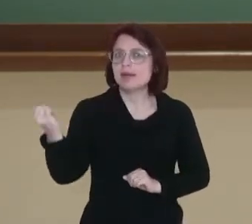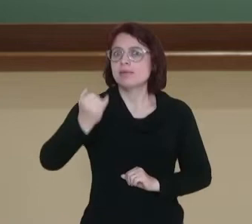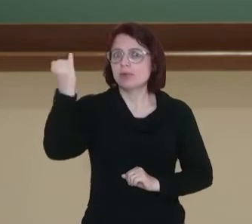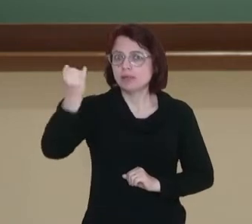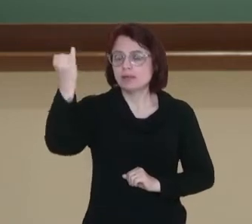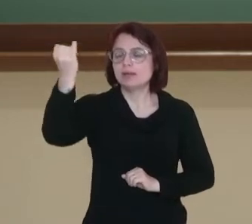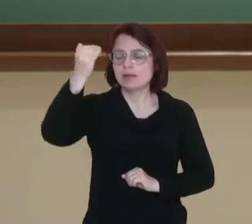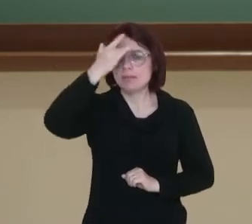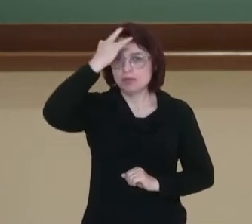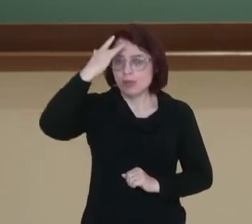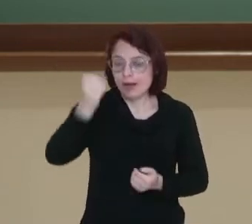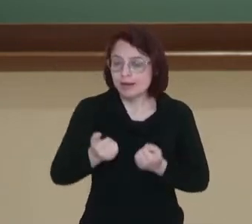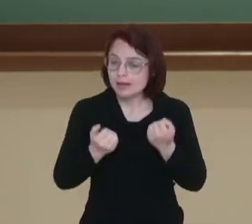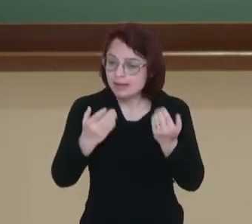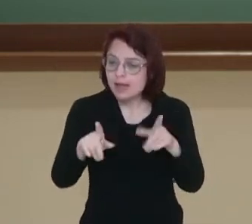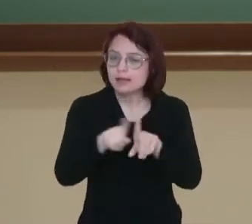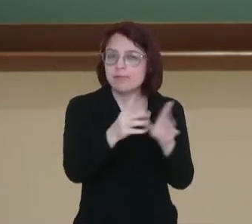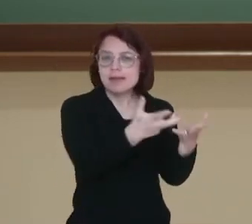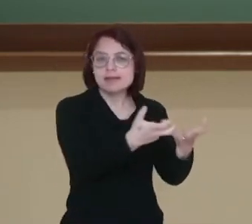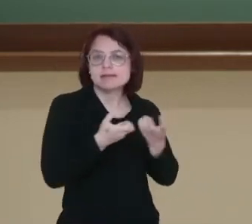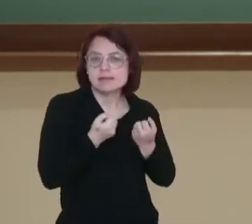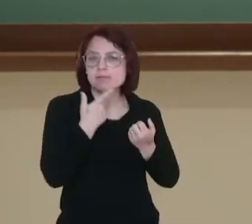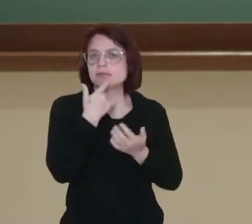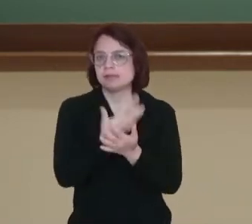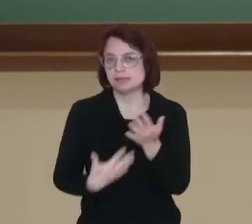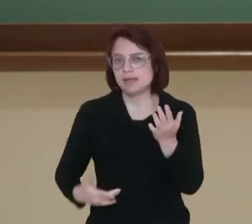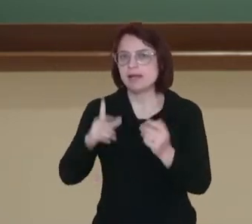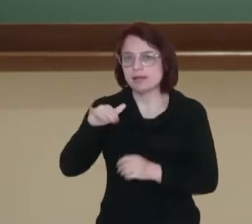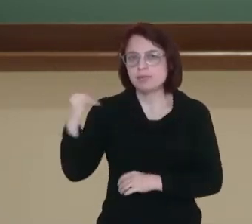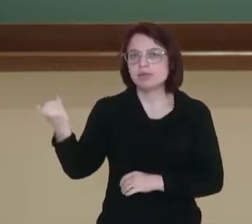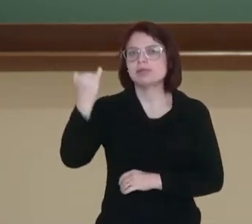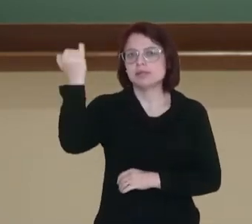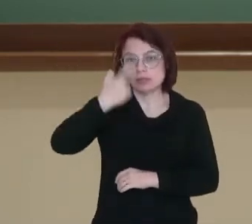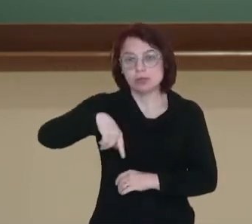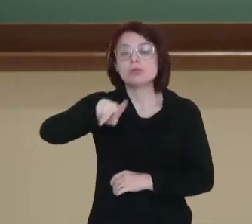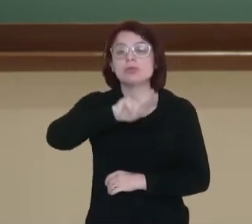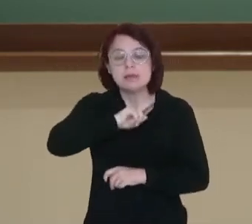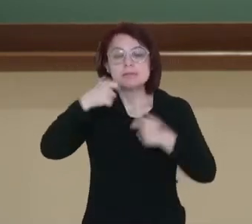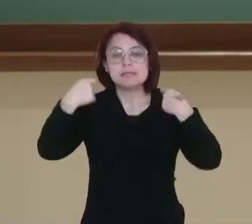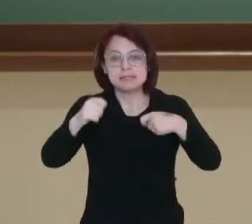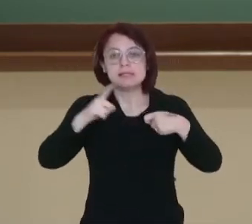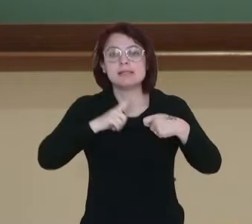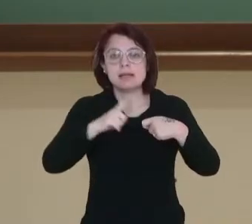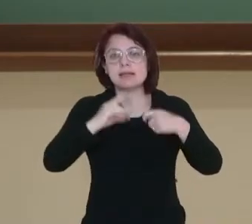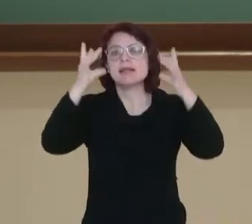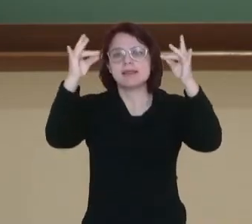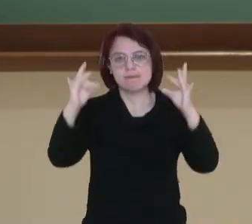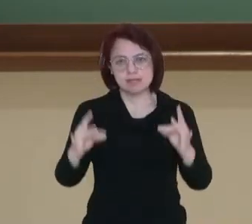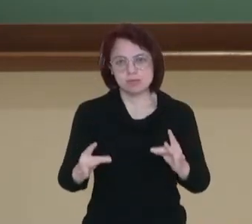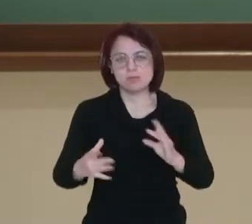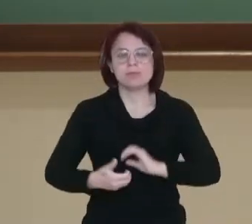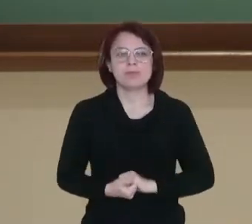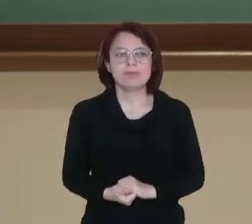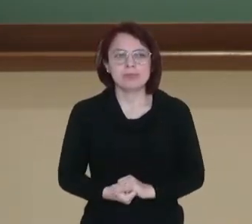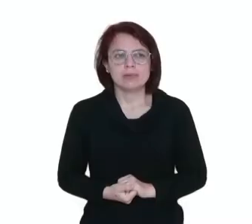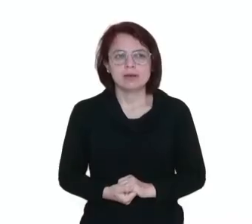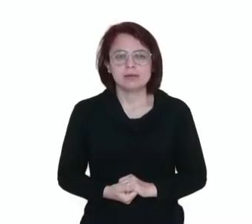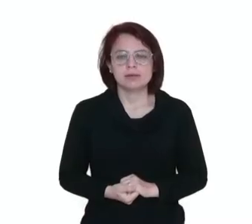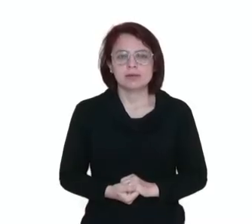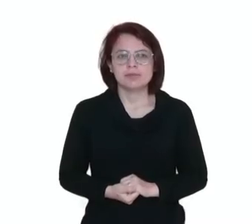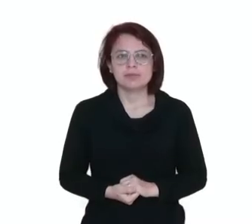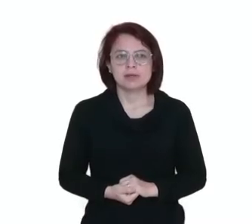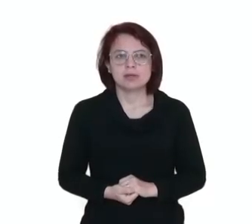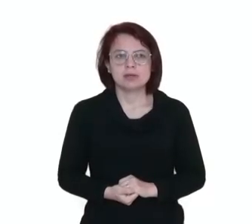recebem também, Então, é muito importante, termos essas definições, tá bom? Vamos lá.